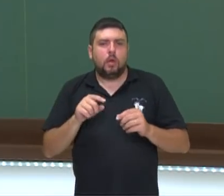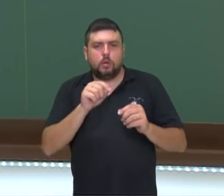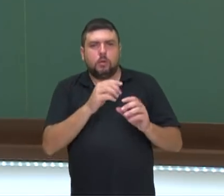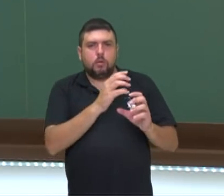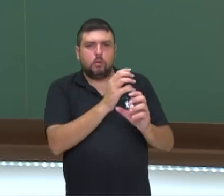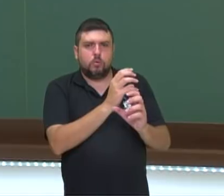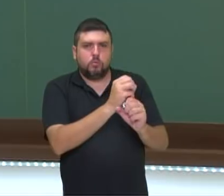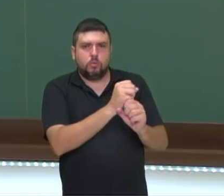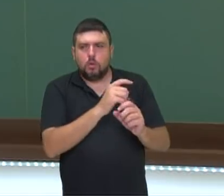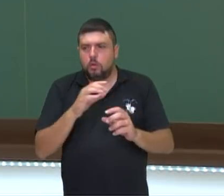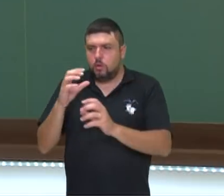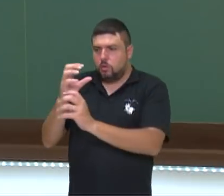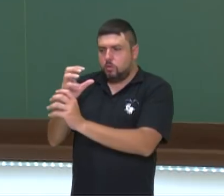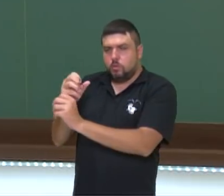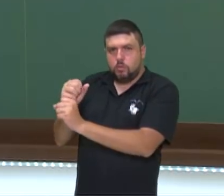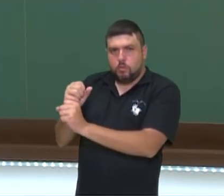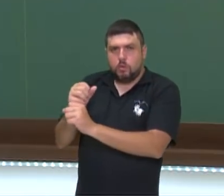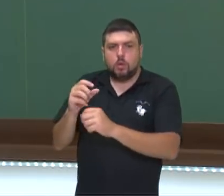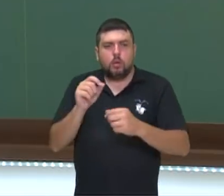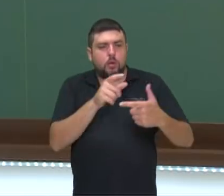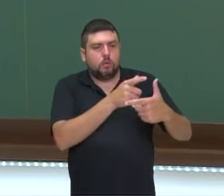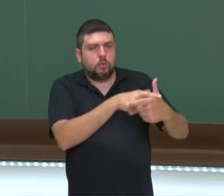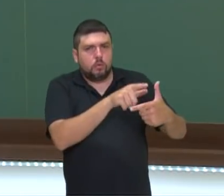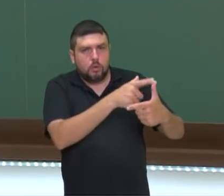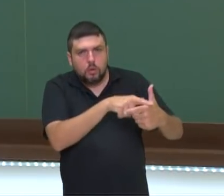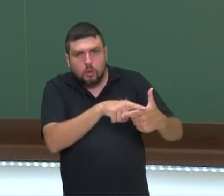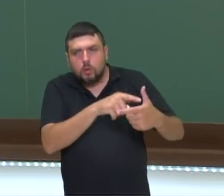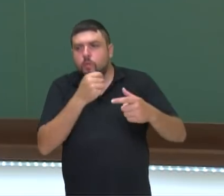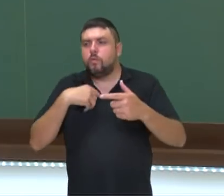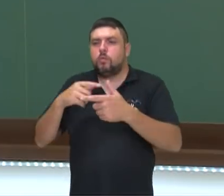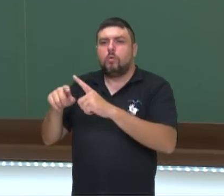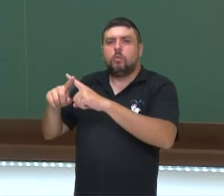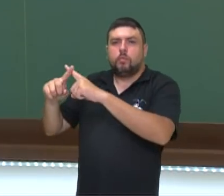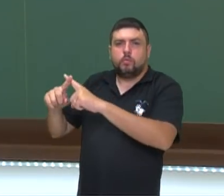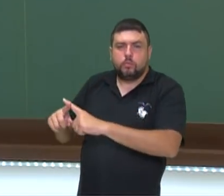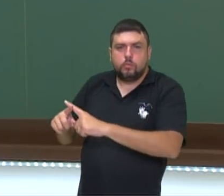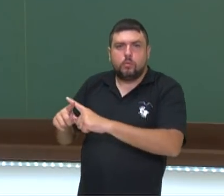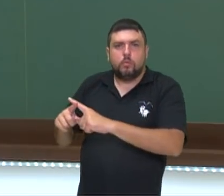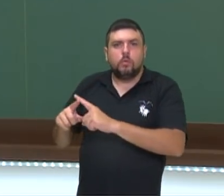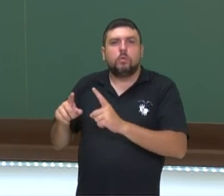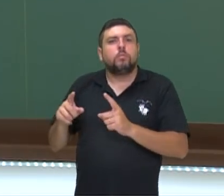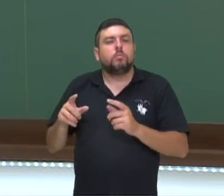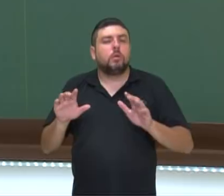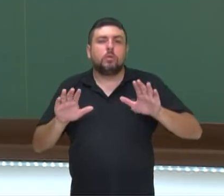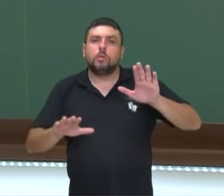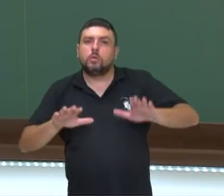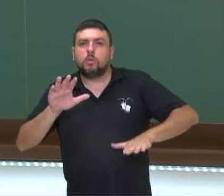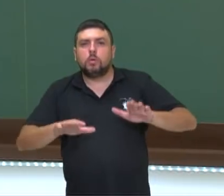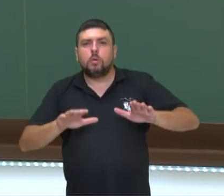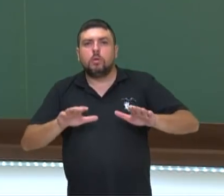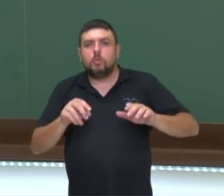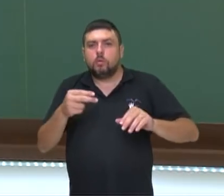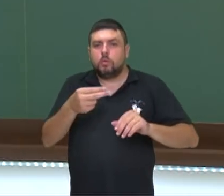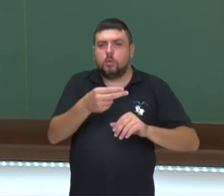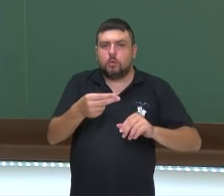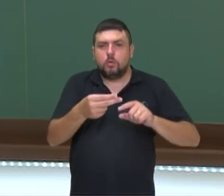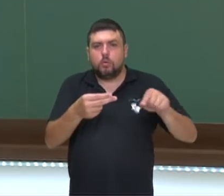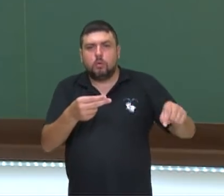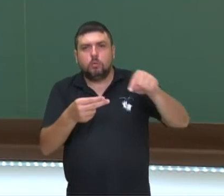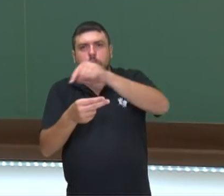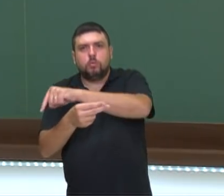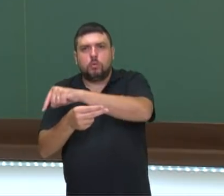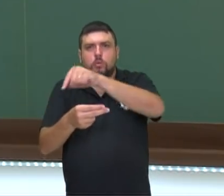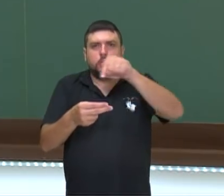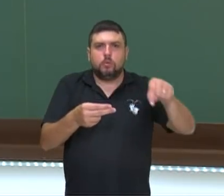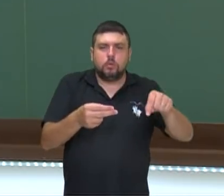subtração em ambos os lados, uma divisão ou uma multiplicação em um dos lados da equação, que tem multiplicado os dois lados ou